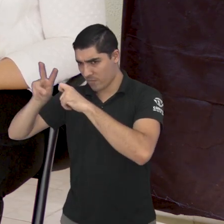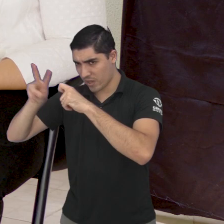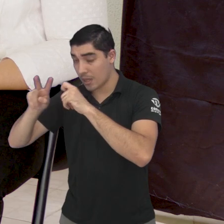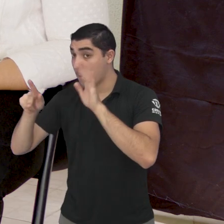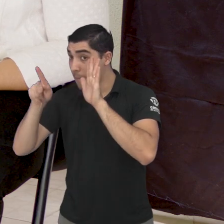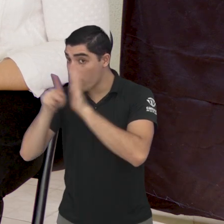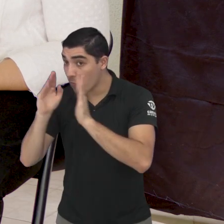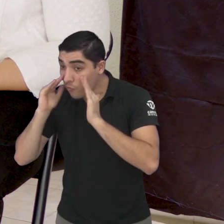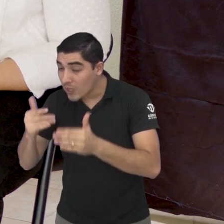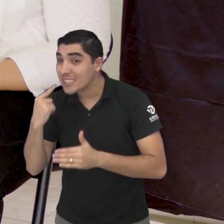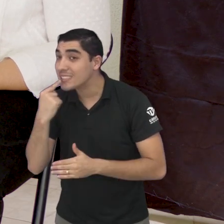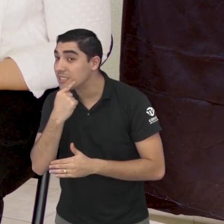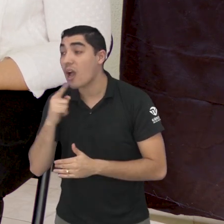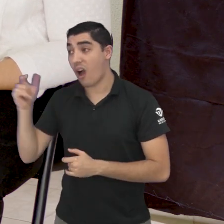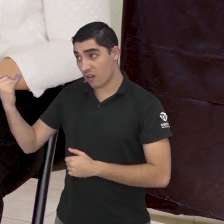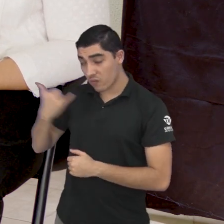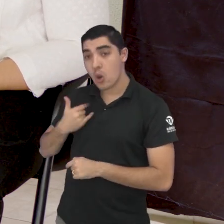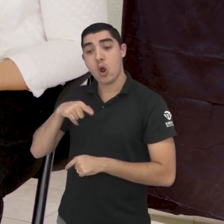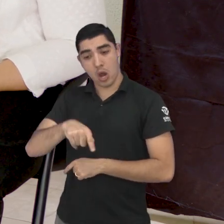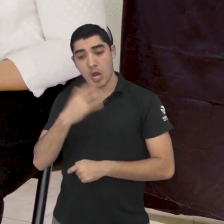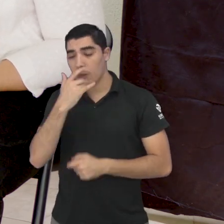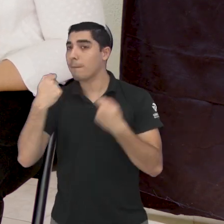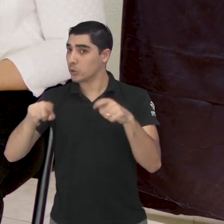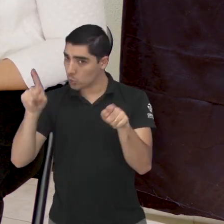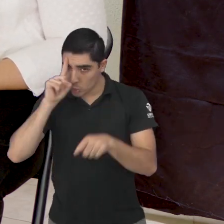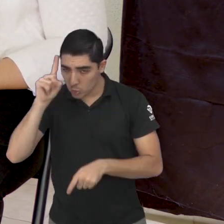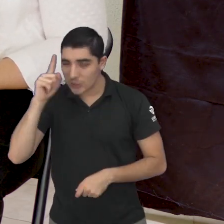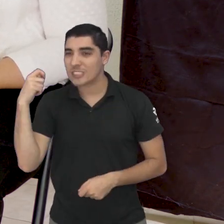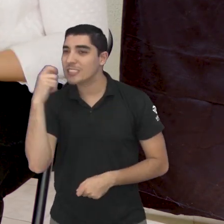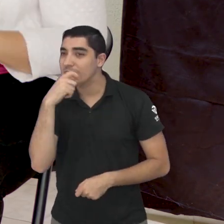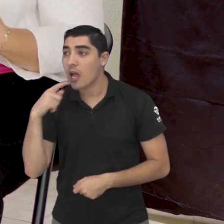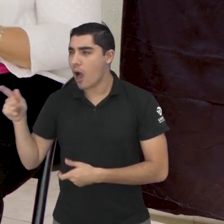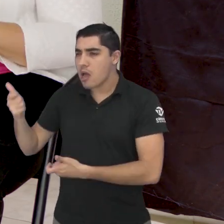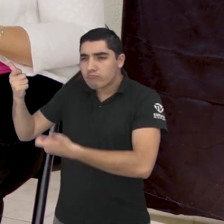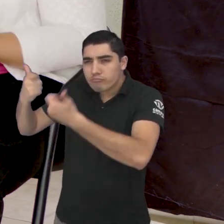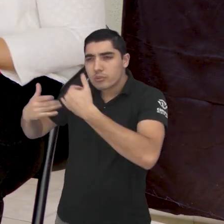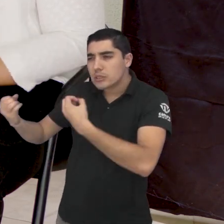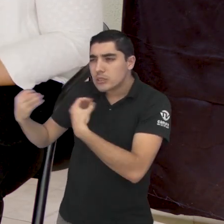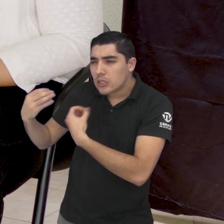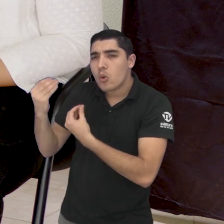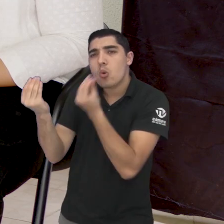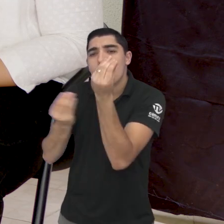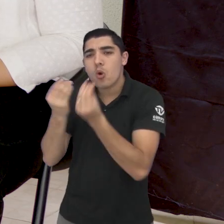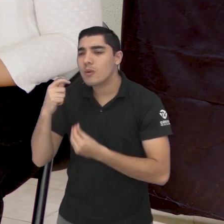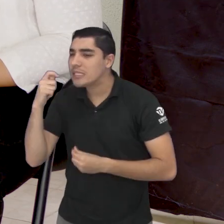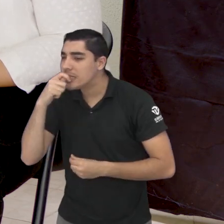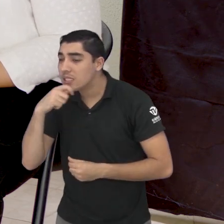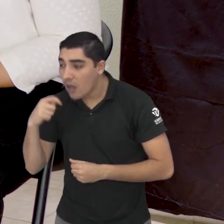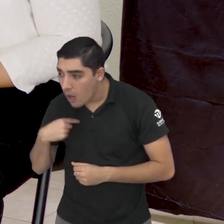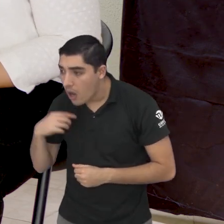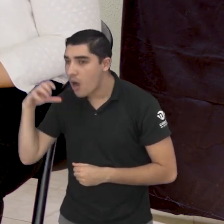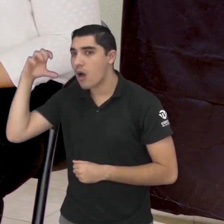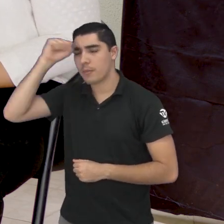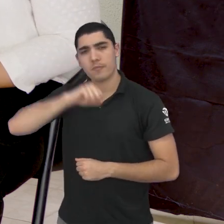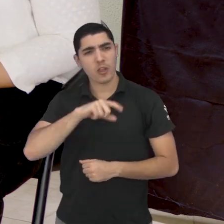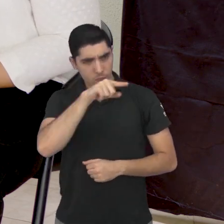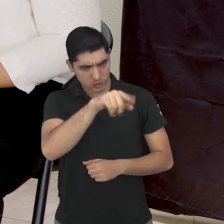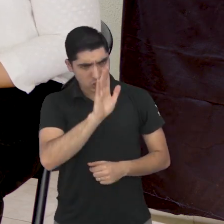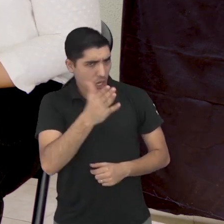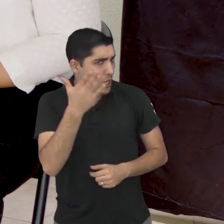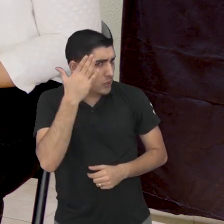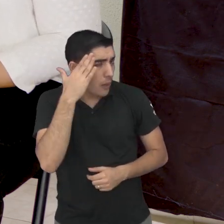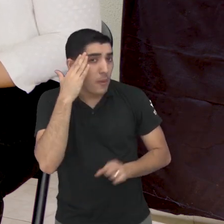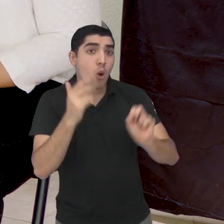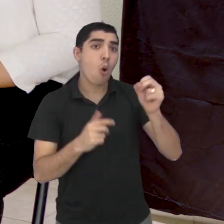também precisa escovar os dentes todos os dias. E aí ele me explicou como a gente faria essa profilaxia da boca dele. E você já sabia disso ou foi